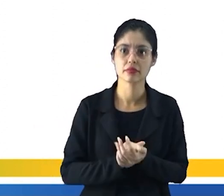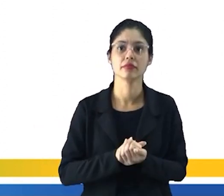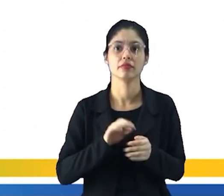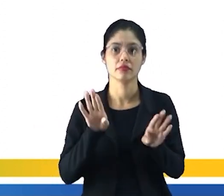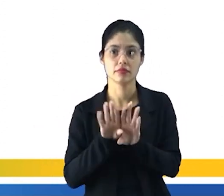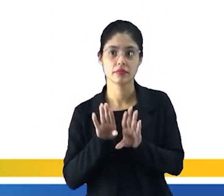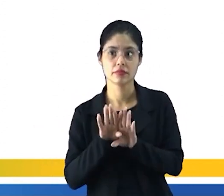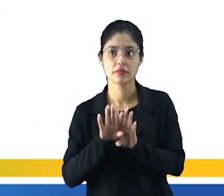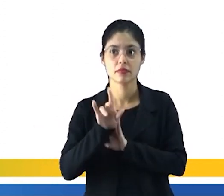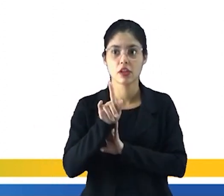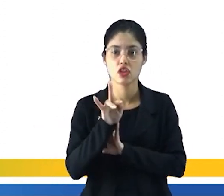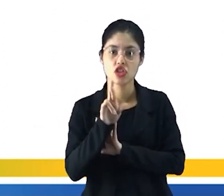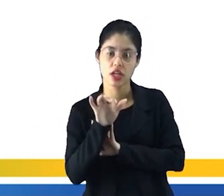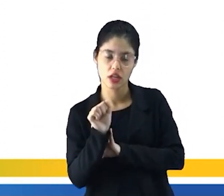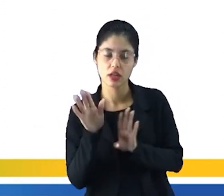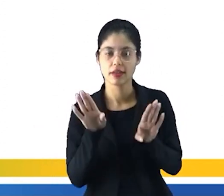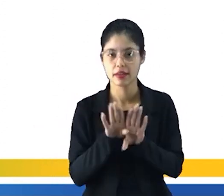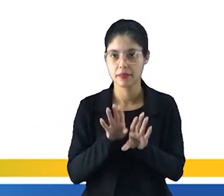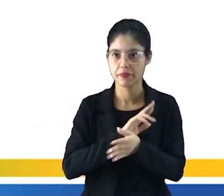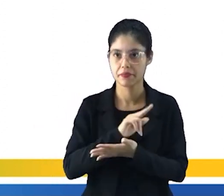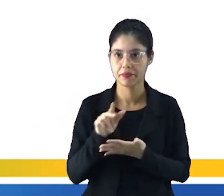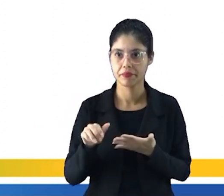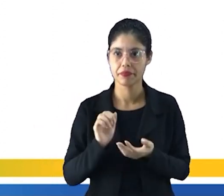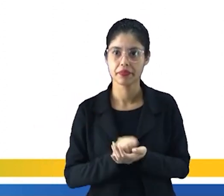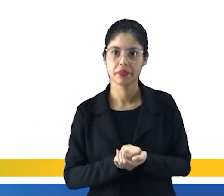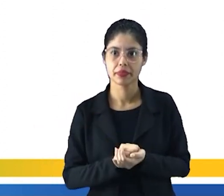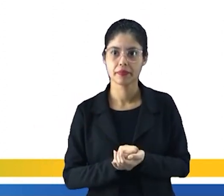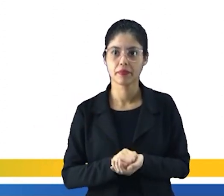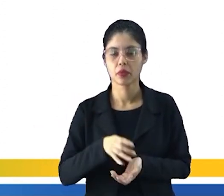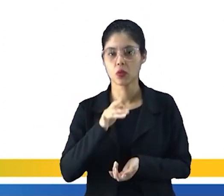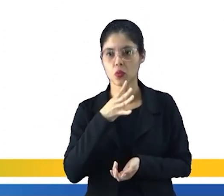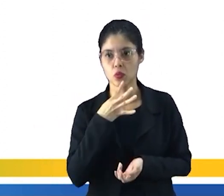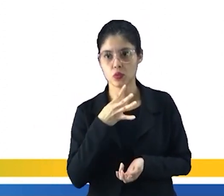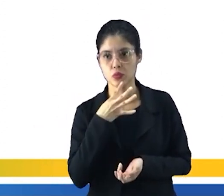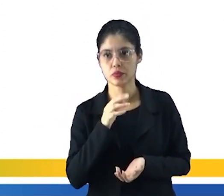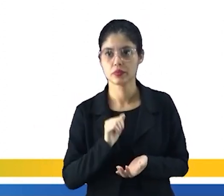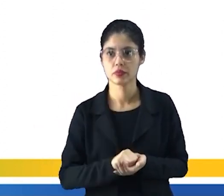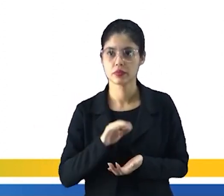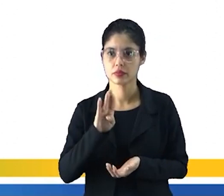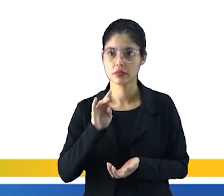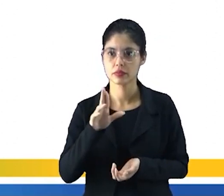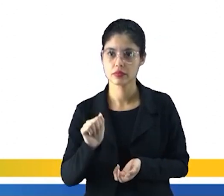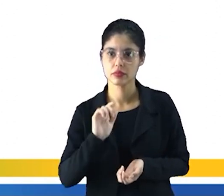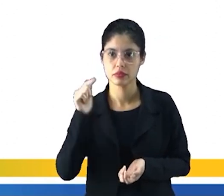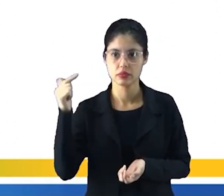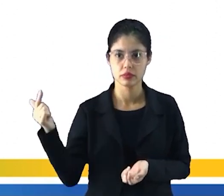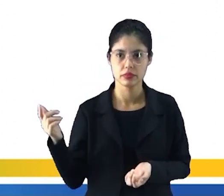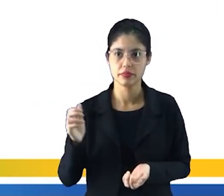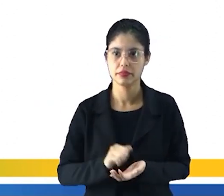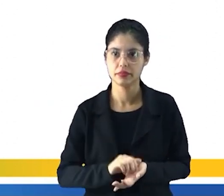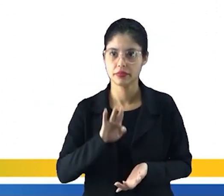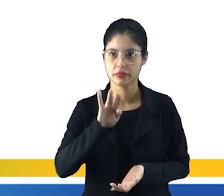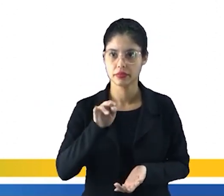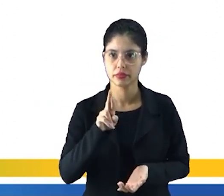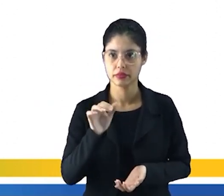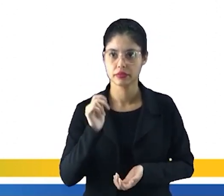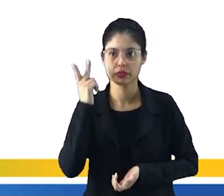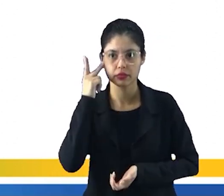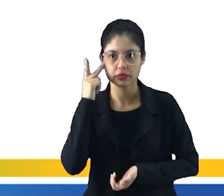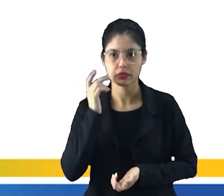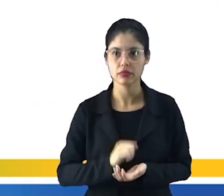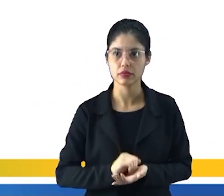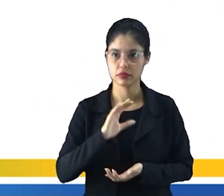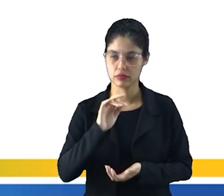variam bastante, né, regionalmente. Tem cerveja, que pode ser conhecido como bera, em outra região do Pará, breja, em São